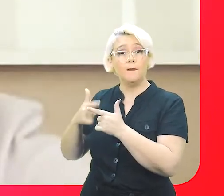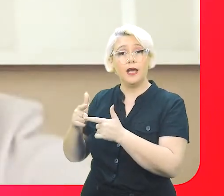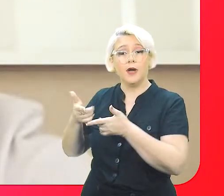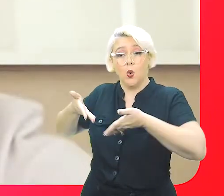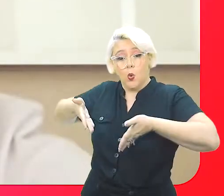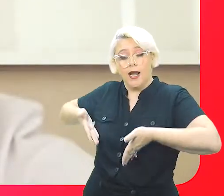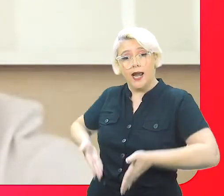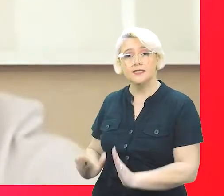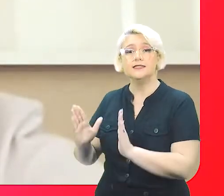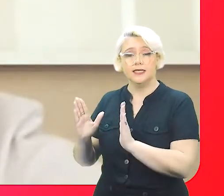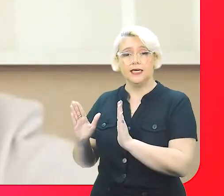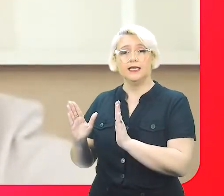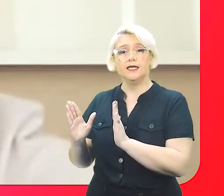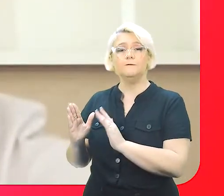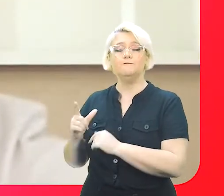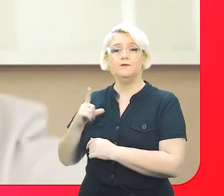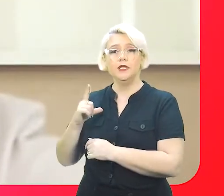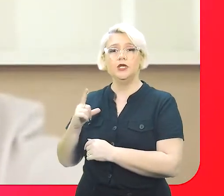quando eu nasci de